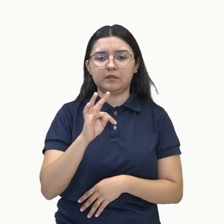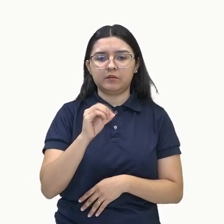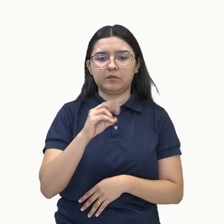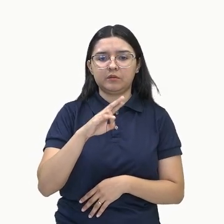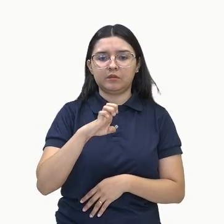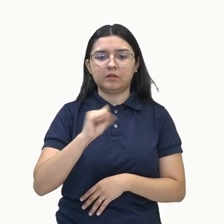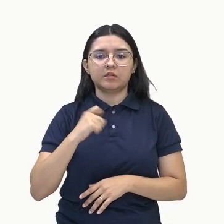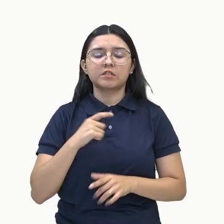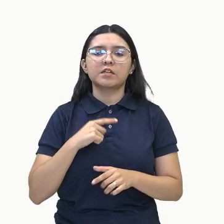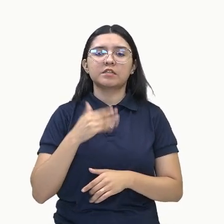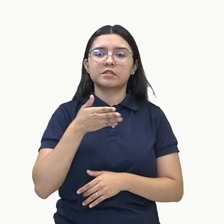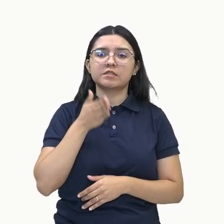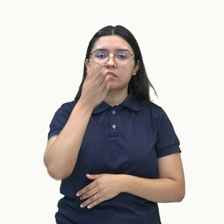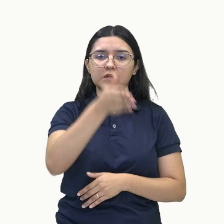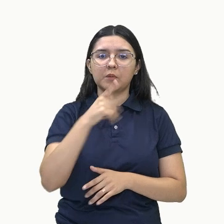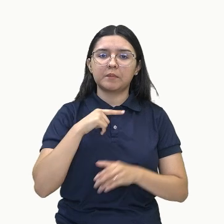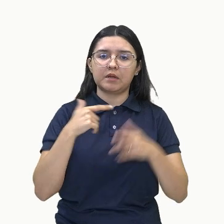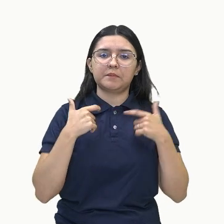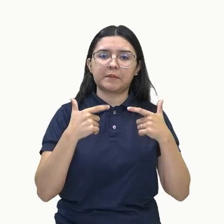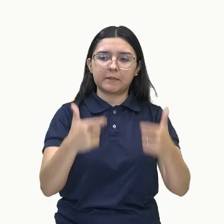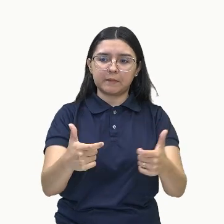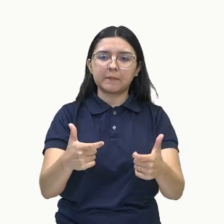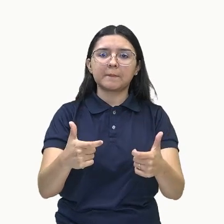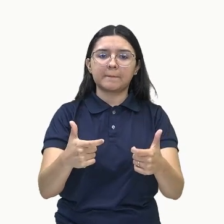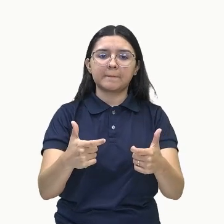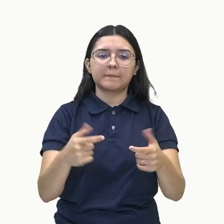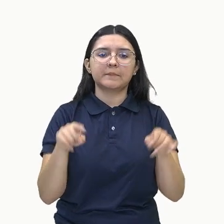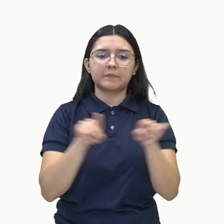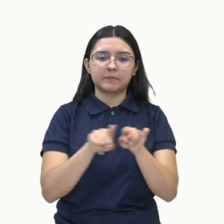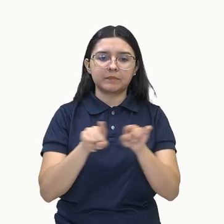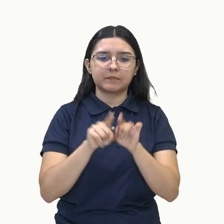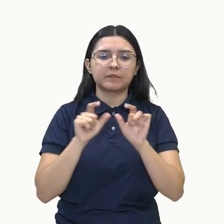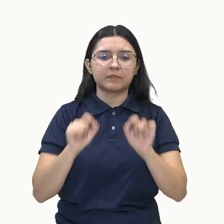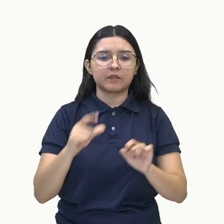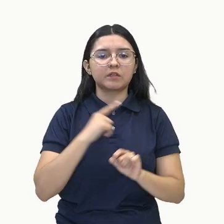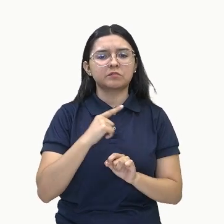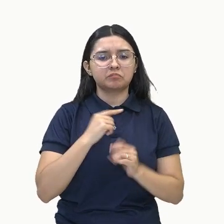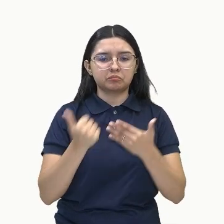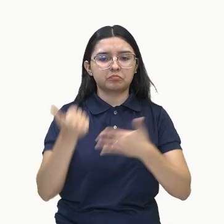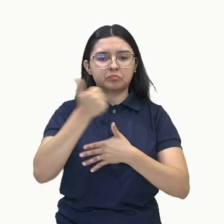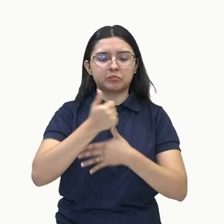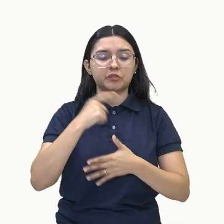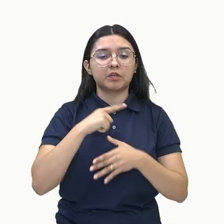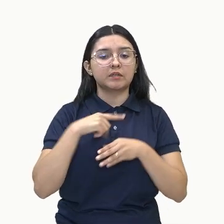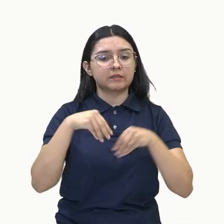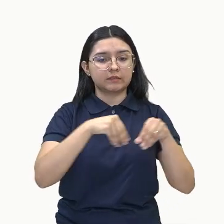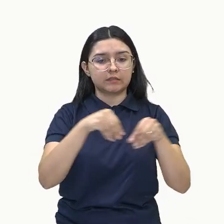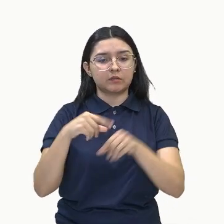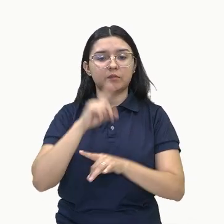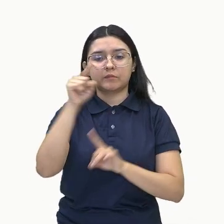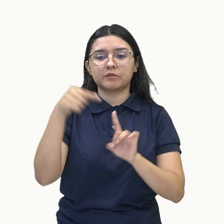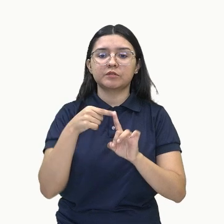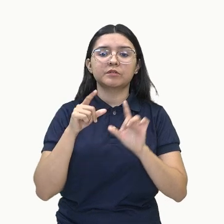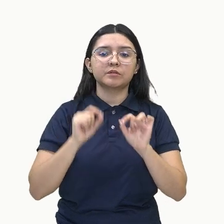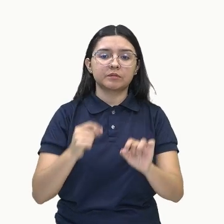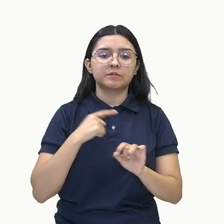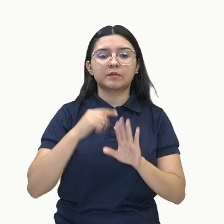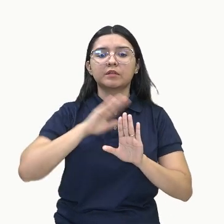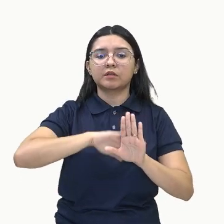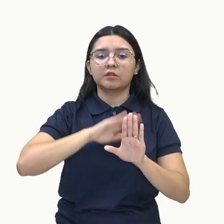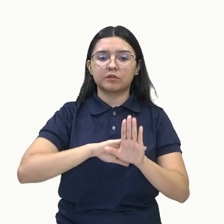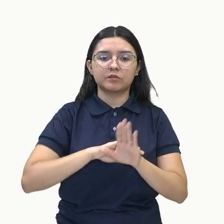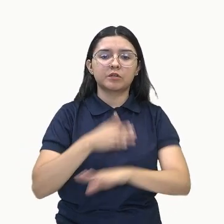e iriam guerrear. Classe privilegiada, detentora de terras, que tinha como função, dentro da ideologia